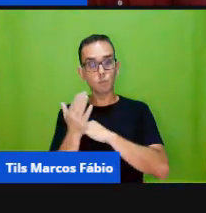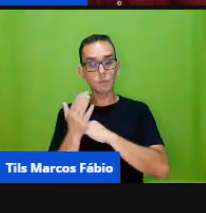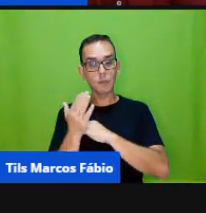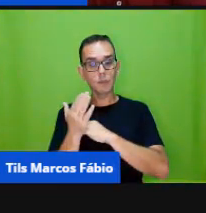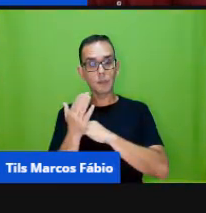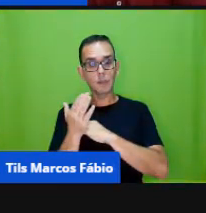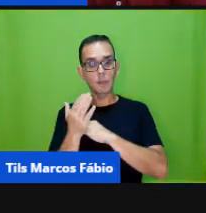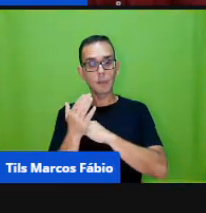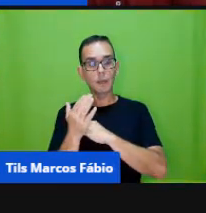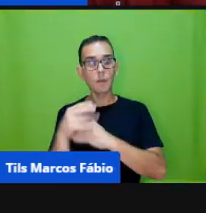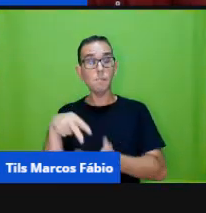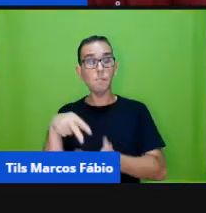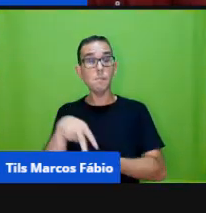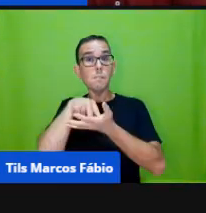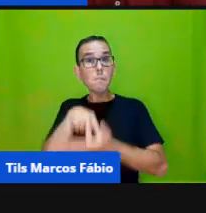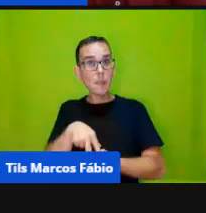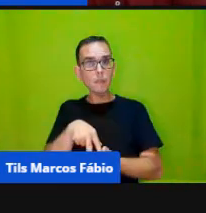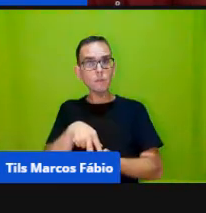peso ideal.